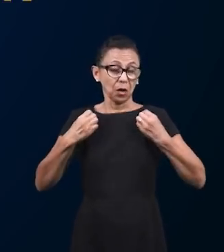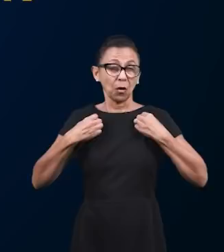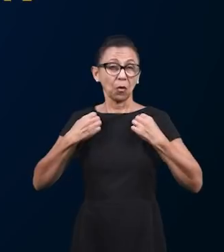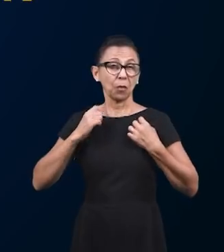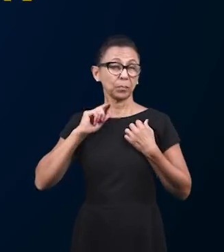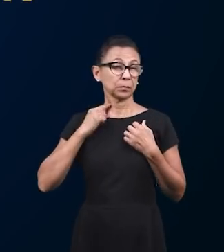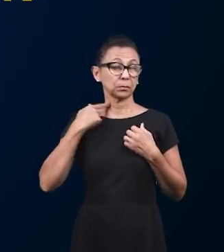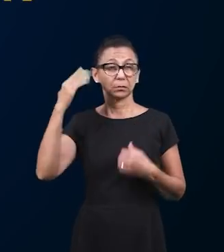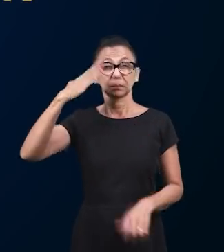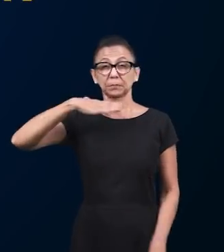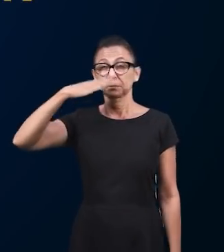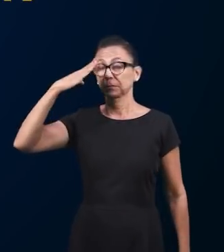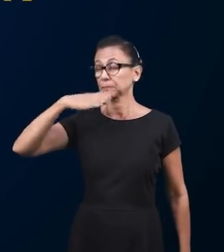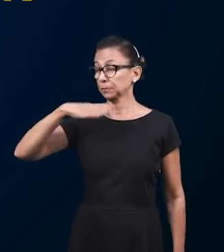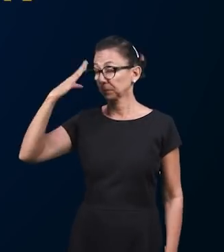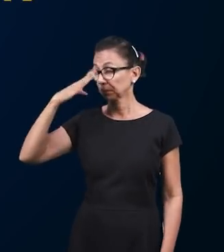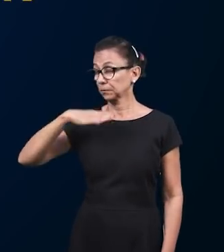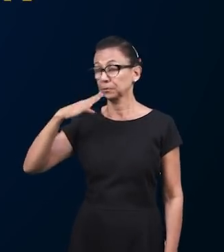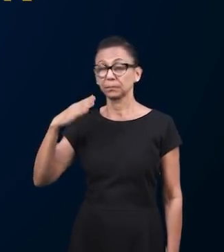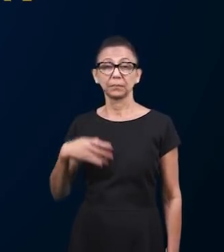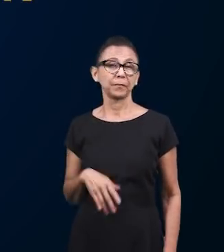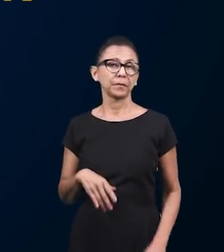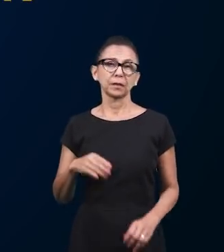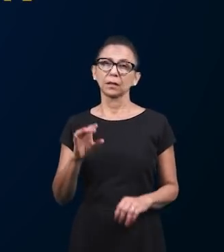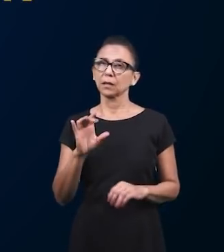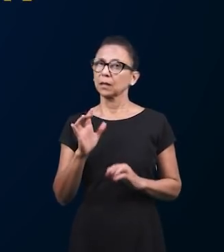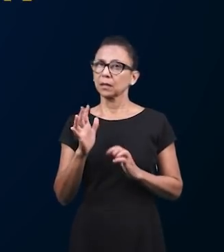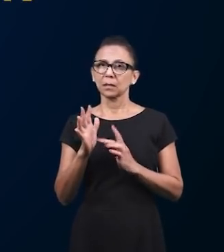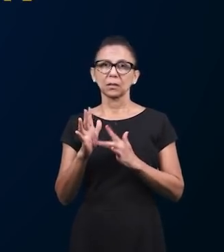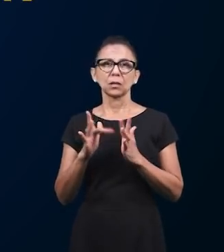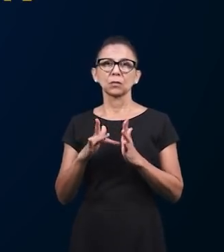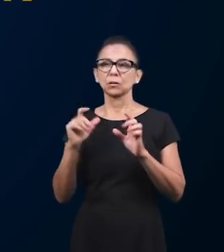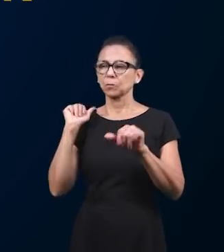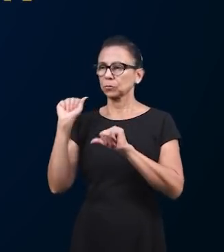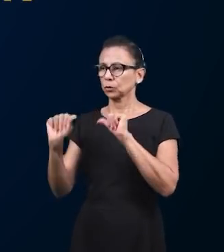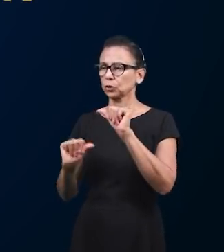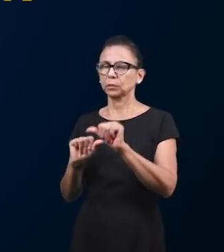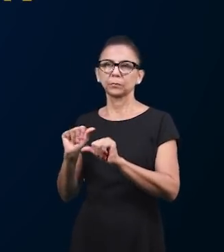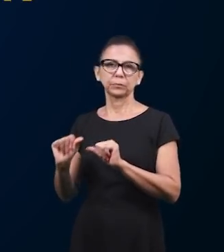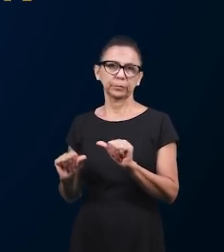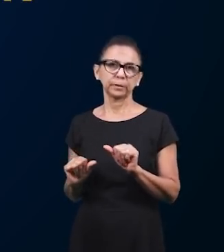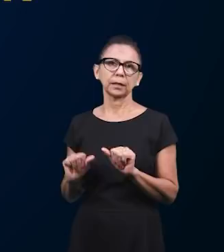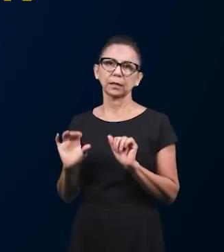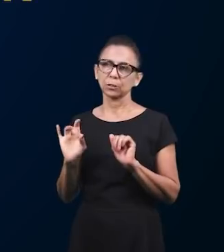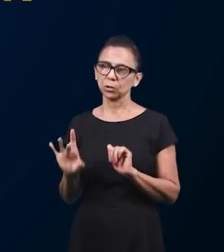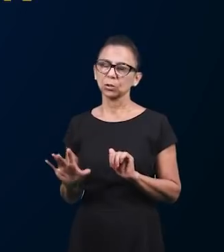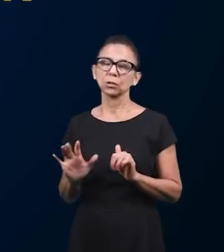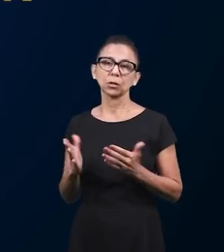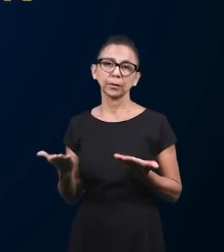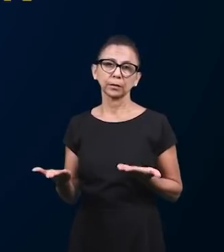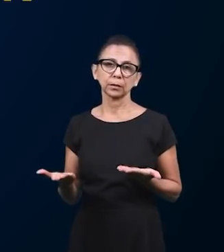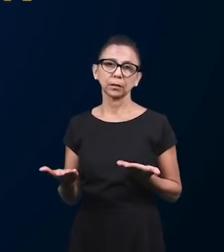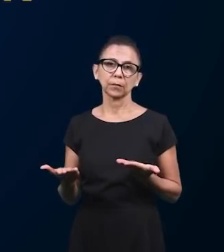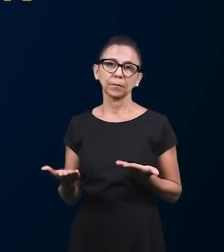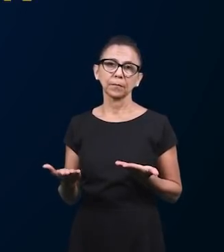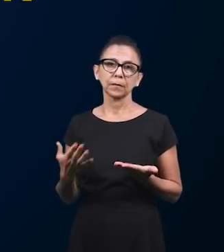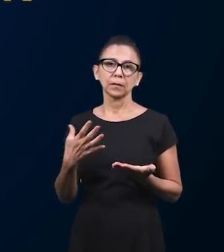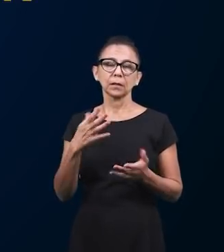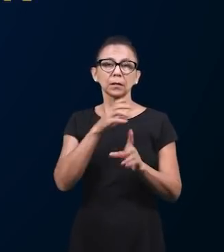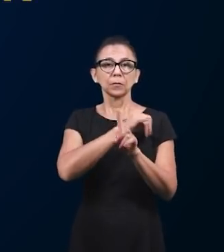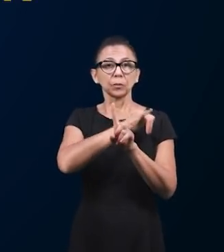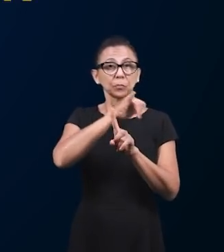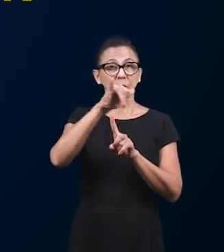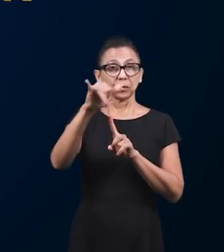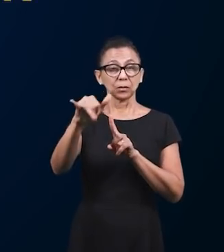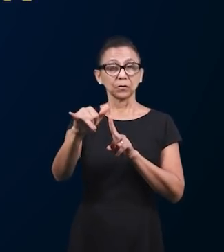vestes sujas e mal cheiroso. Só Jesus podia mudar aquela situação. Profeticamente falando, ele estava com suas